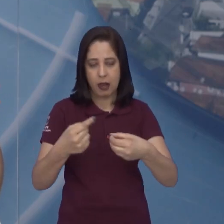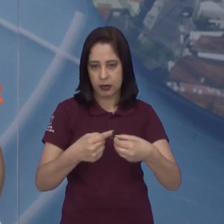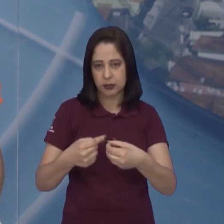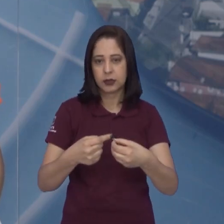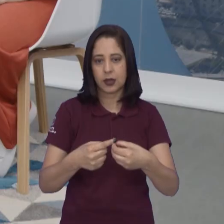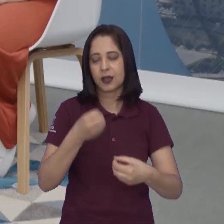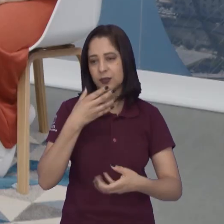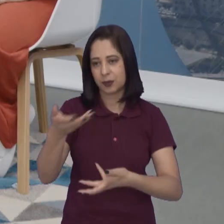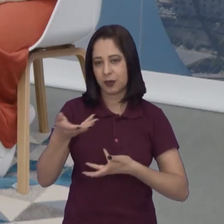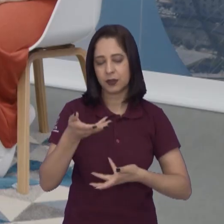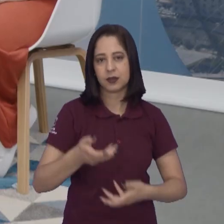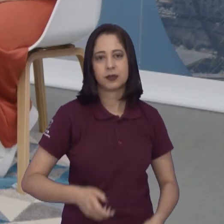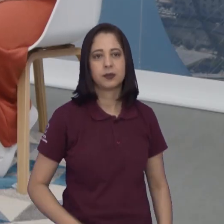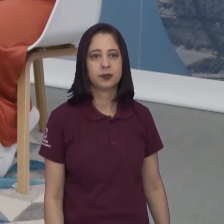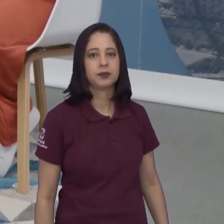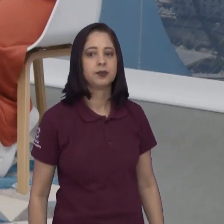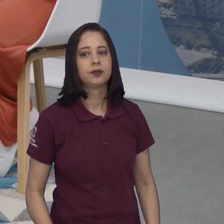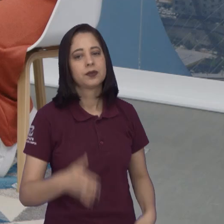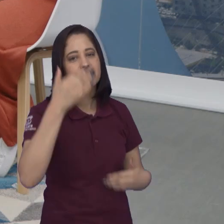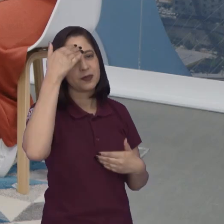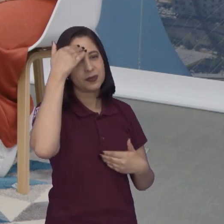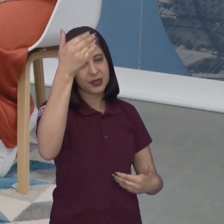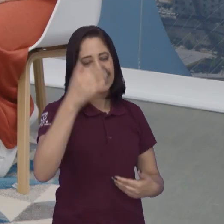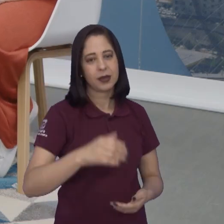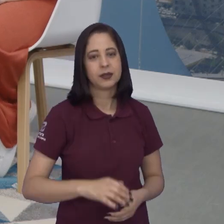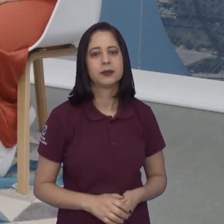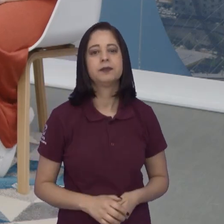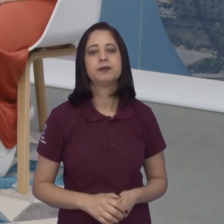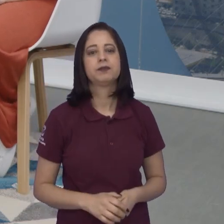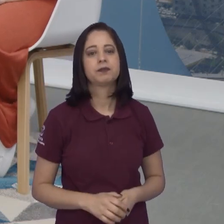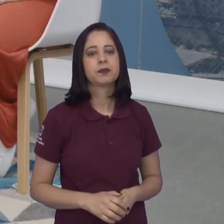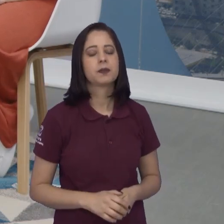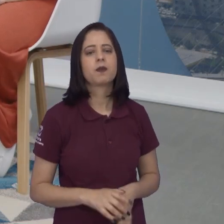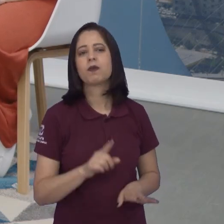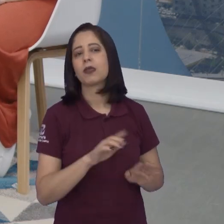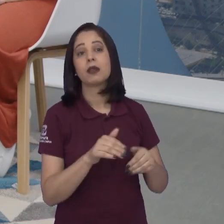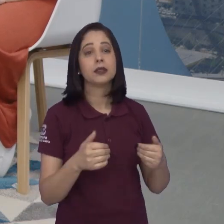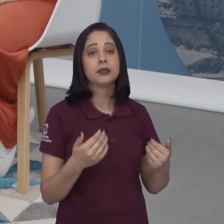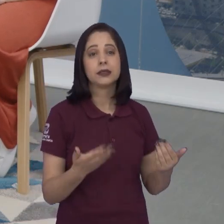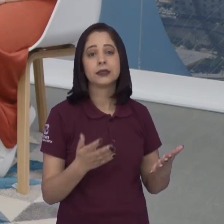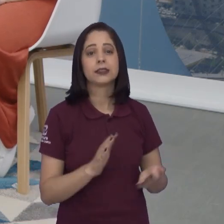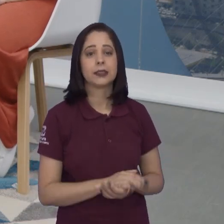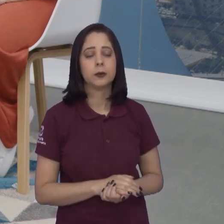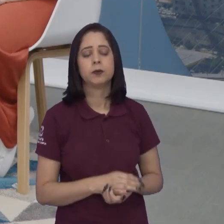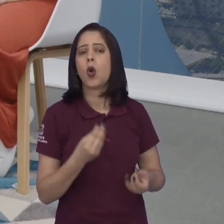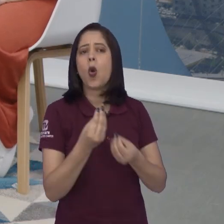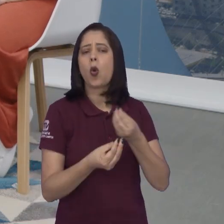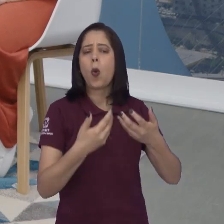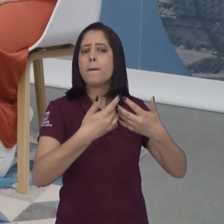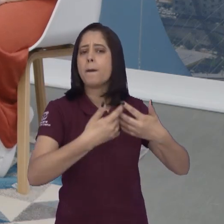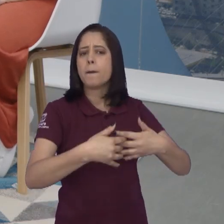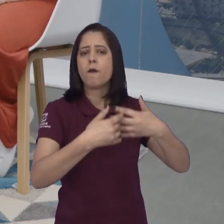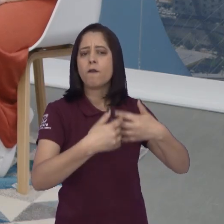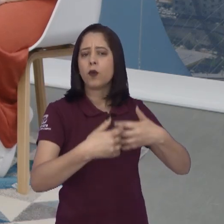Maria, seja muito bem-vinda, viu? Obrigada. Maria, para a gente entender um pouquinho, né, como que funciona